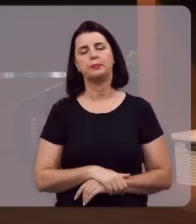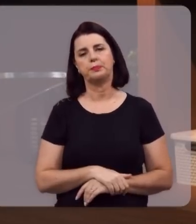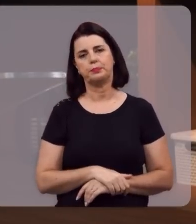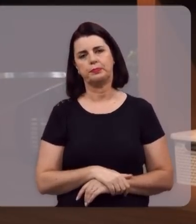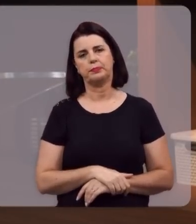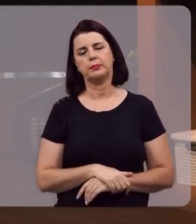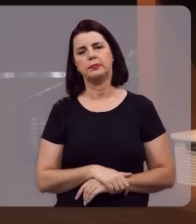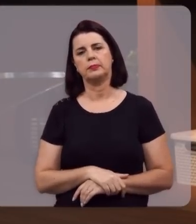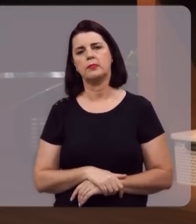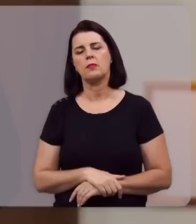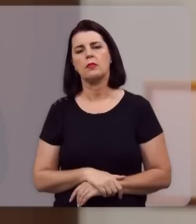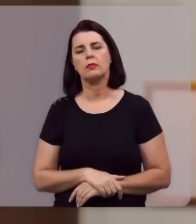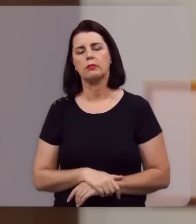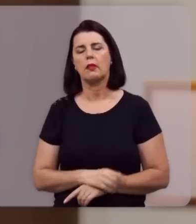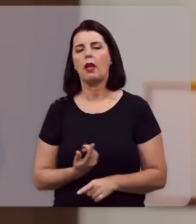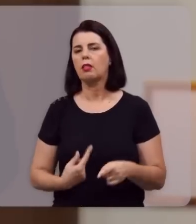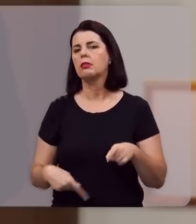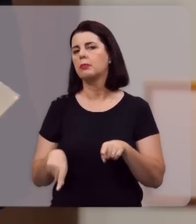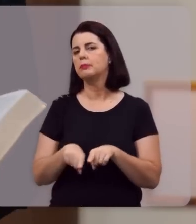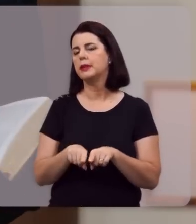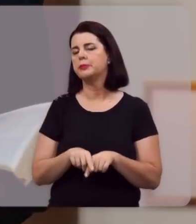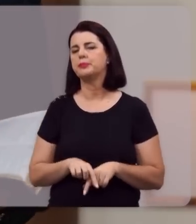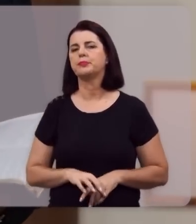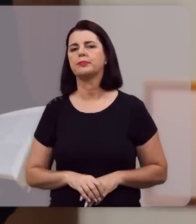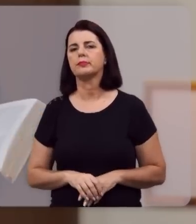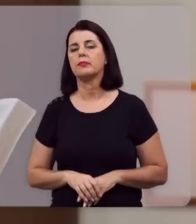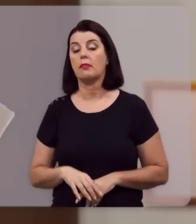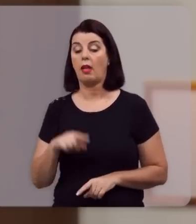eterna. Pois bem,